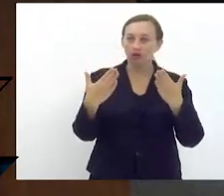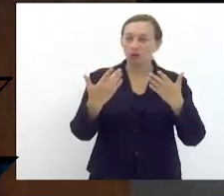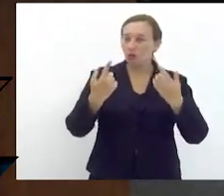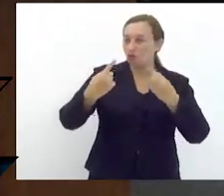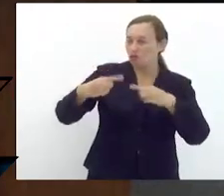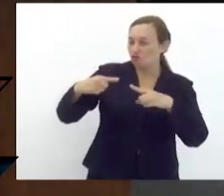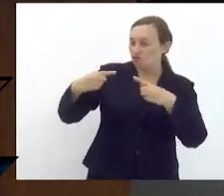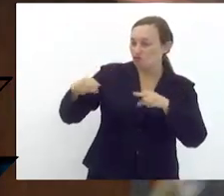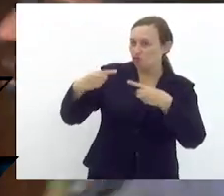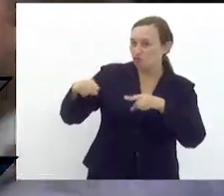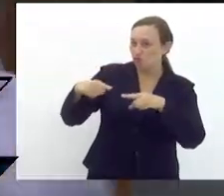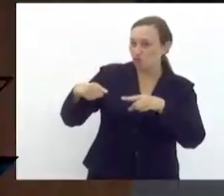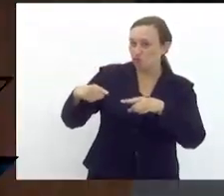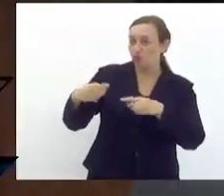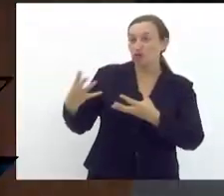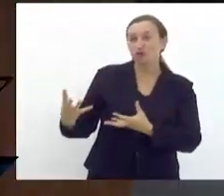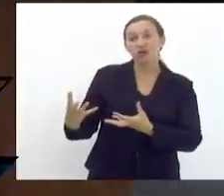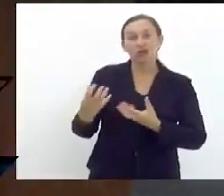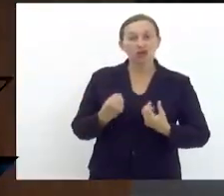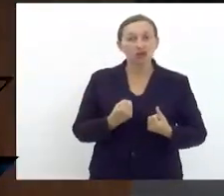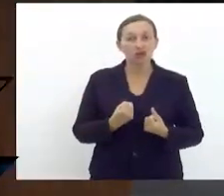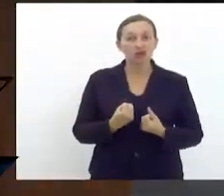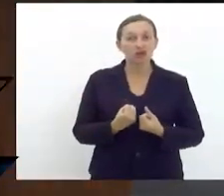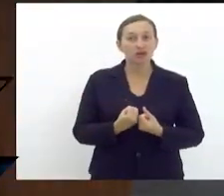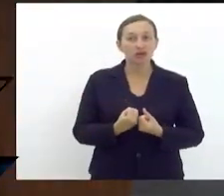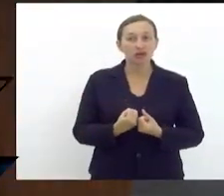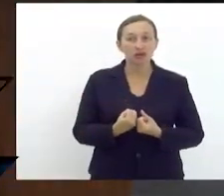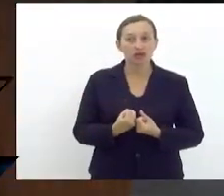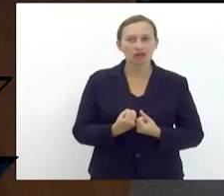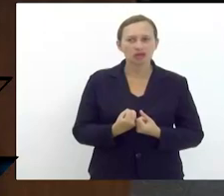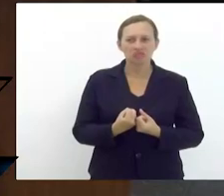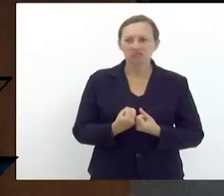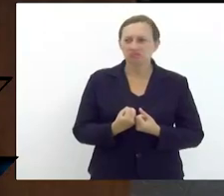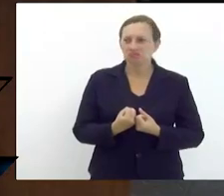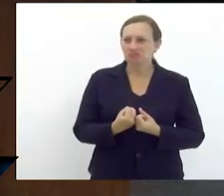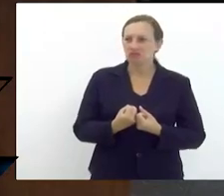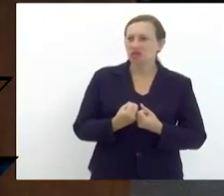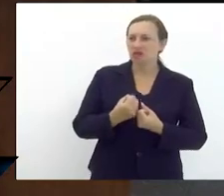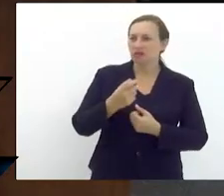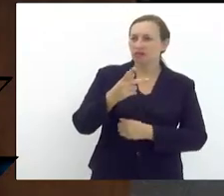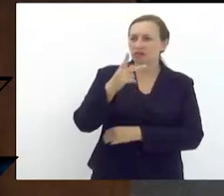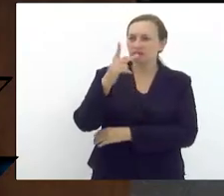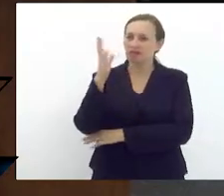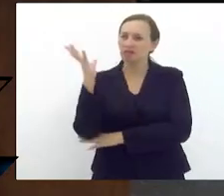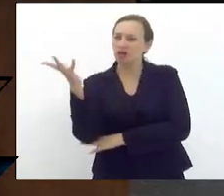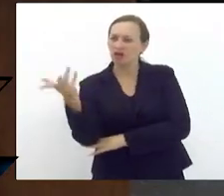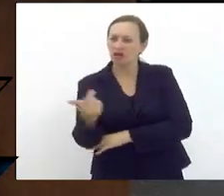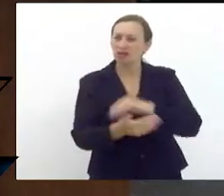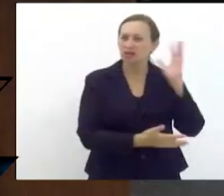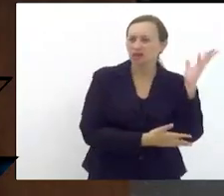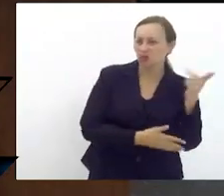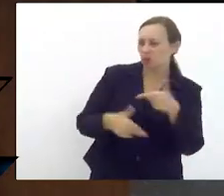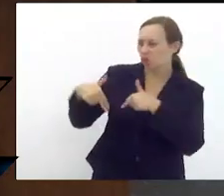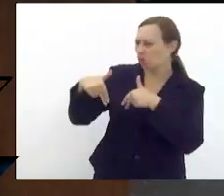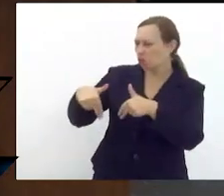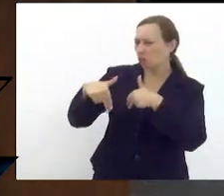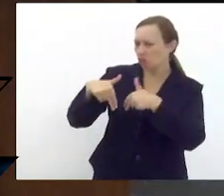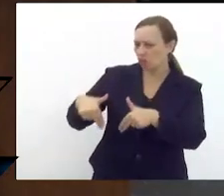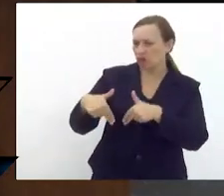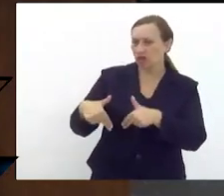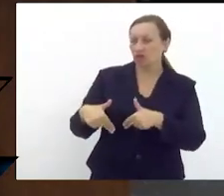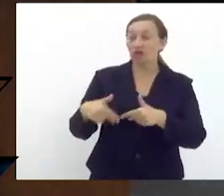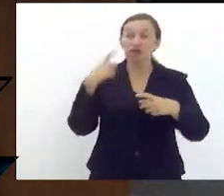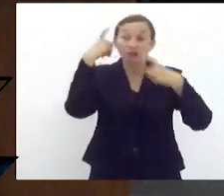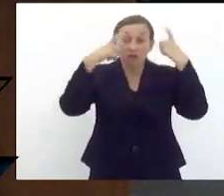provocação que recebemos de ambientalistas ativistas montanhistas muito preocupados com a situação